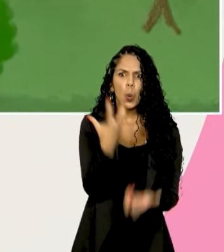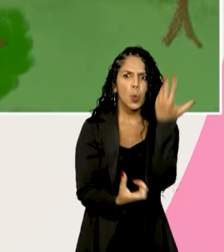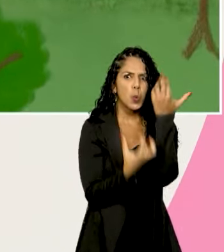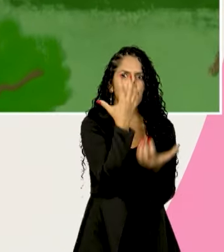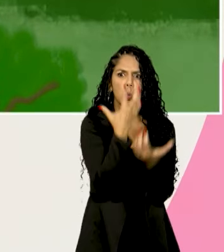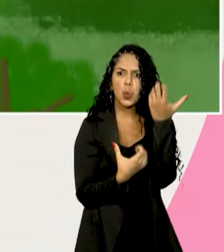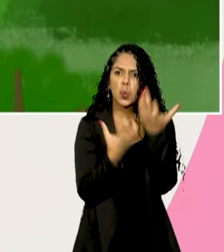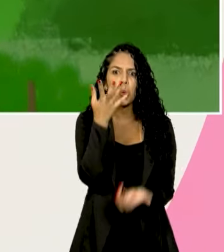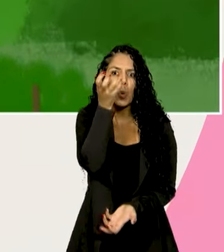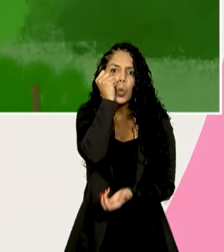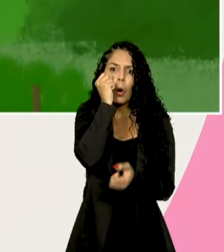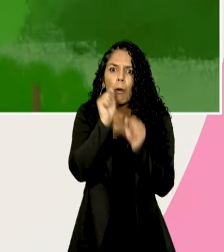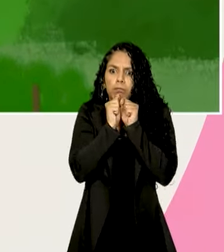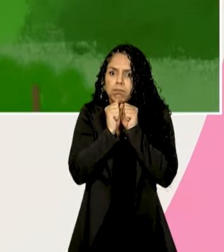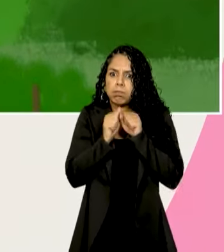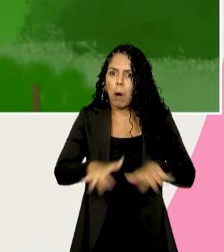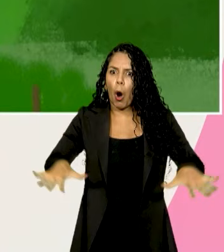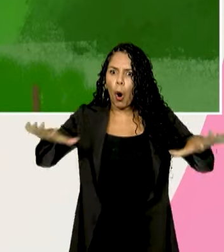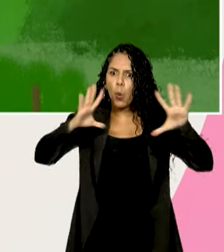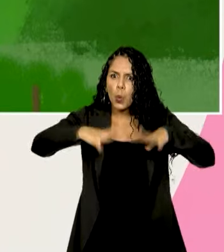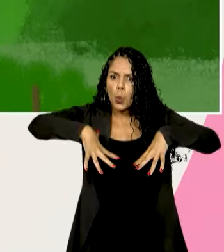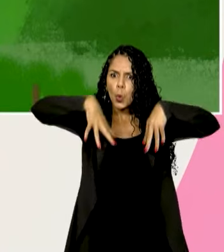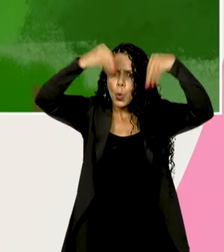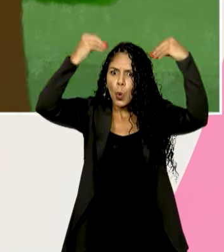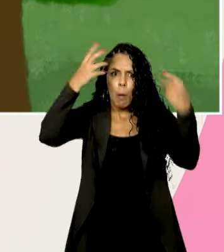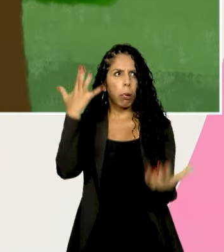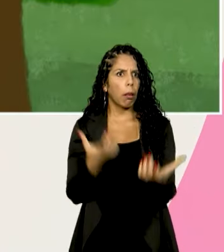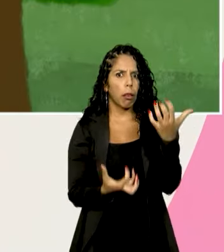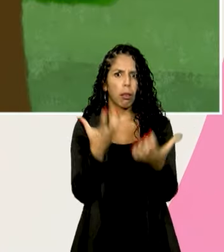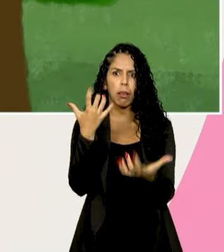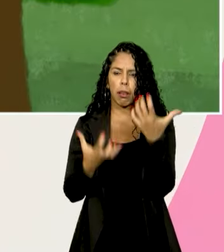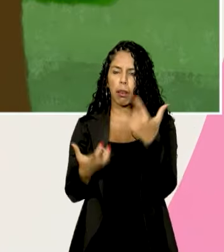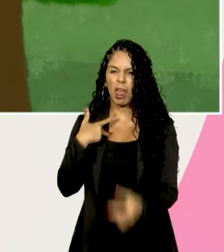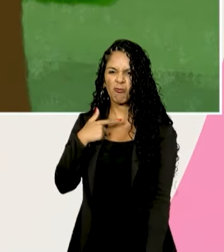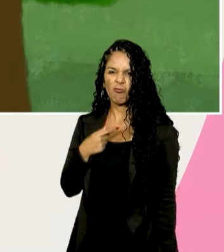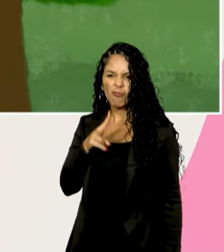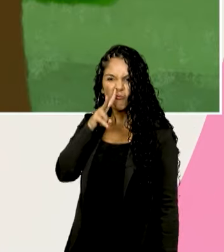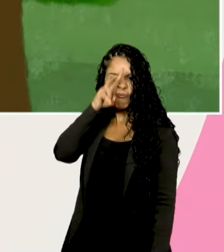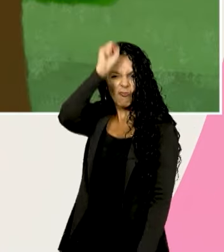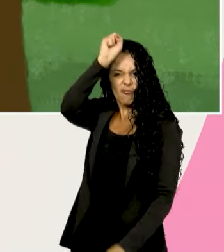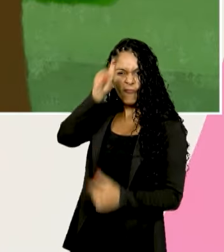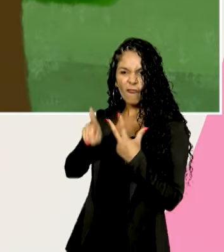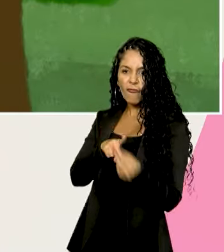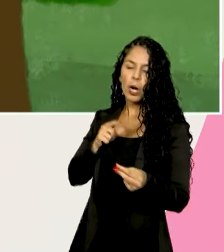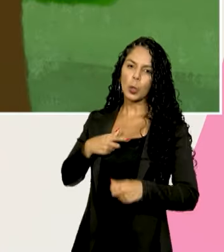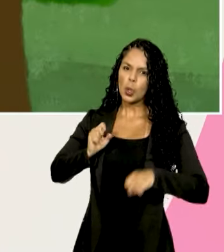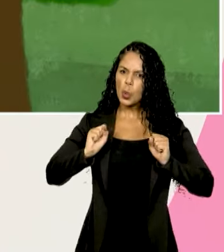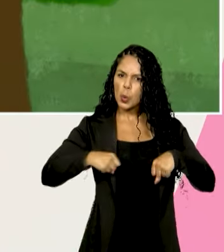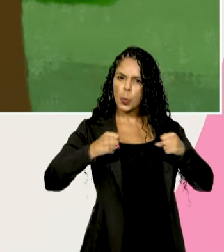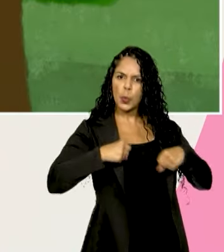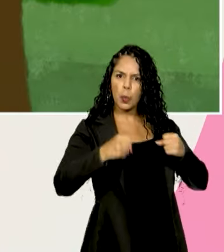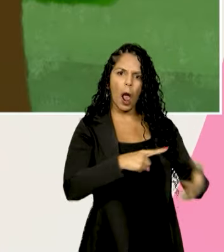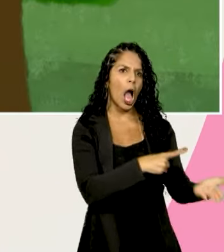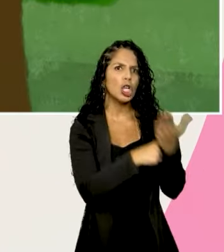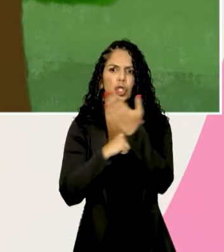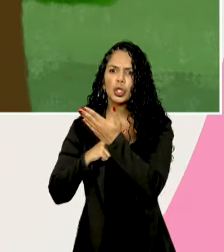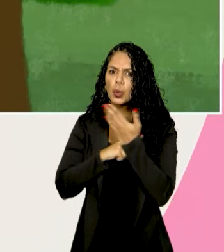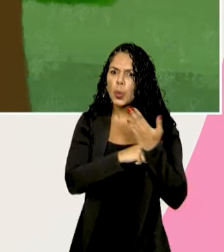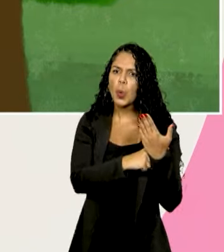no quarto que logo se espalhou por todo o castelo. A valente guerreira saiu pelo bosque pedindo